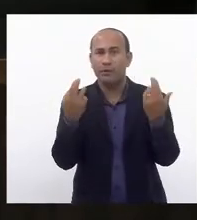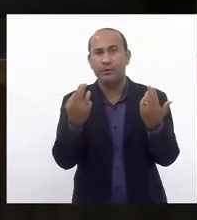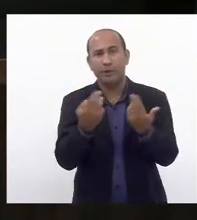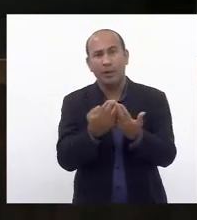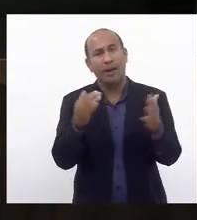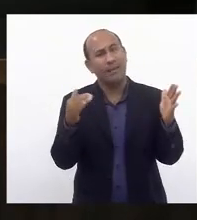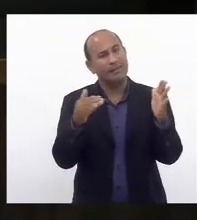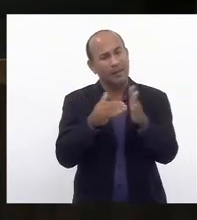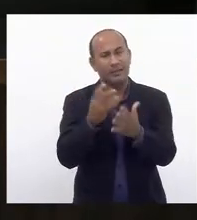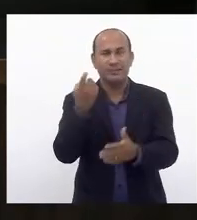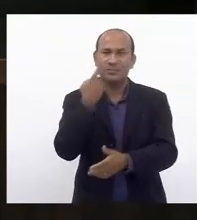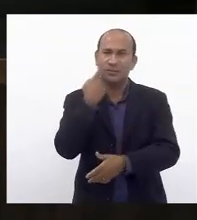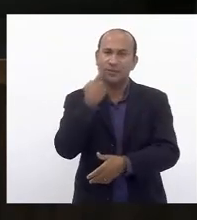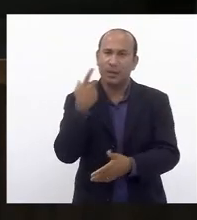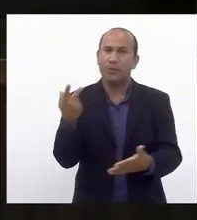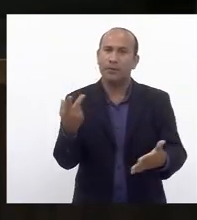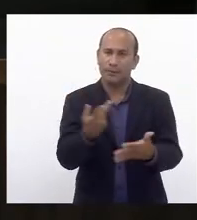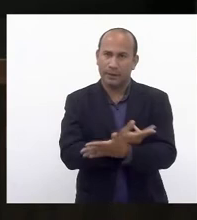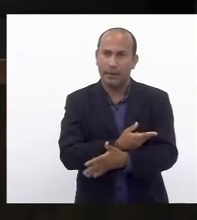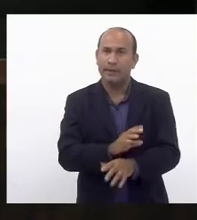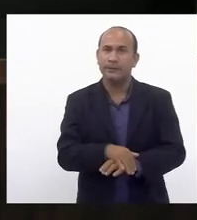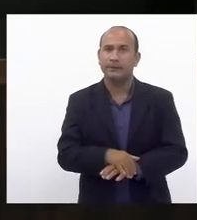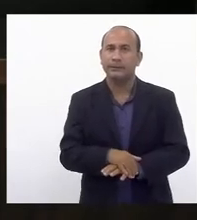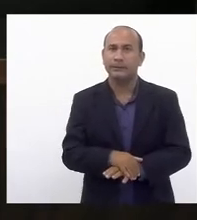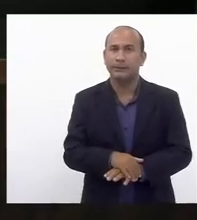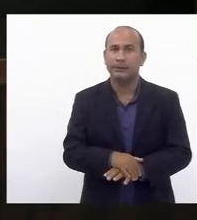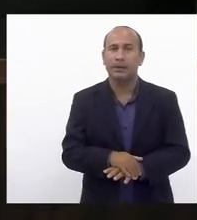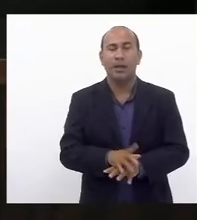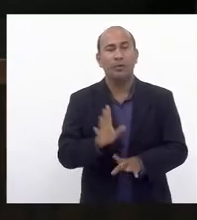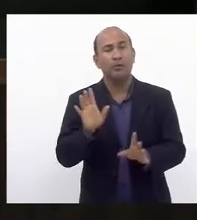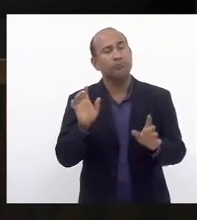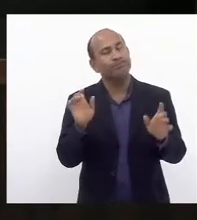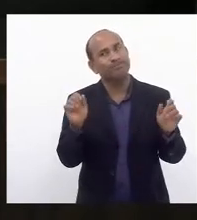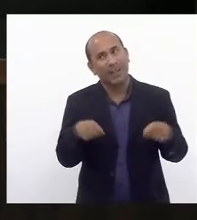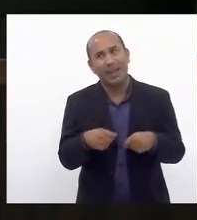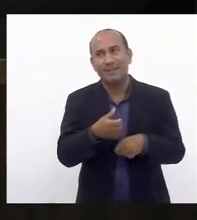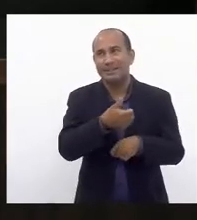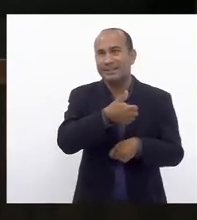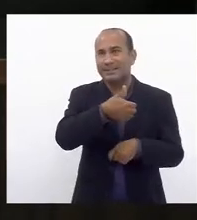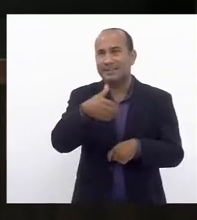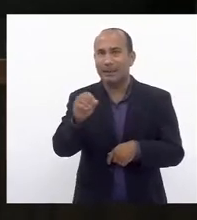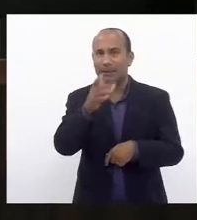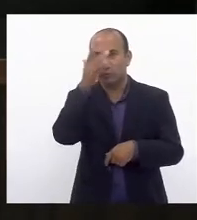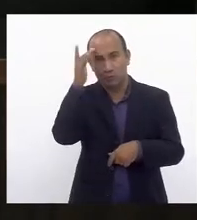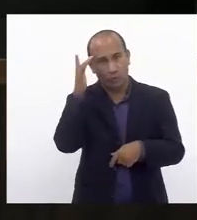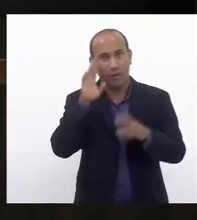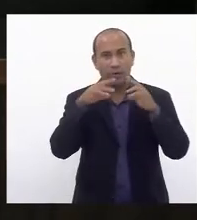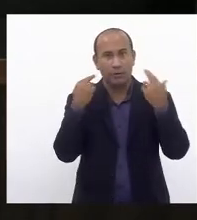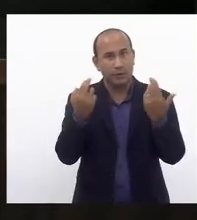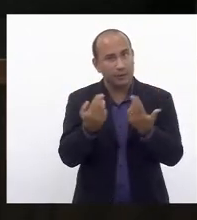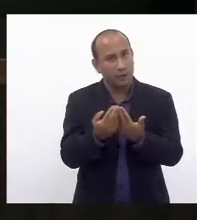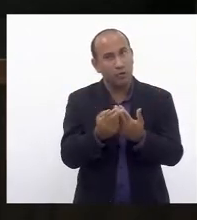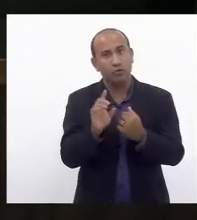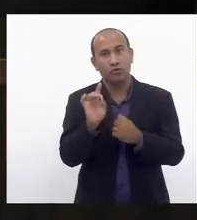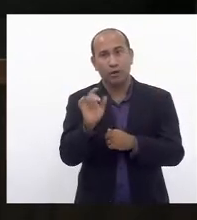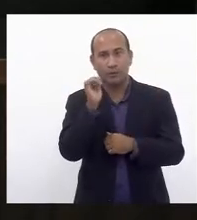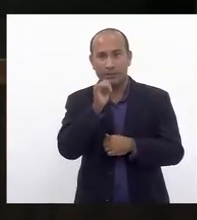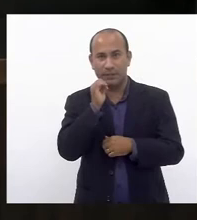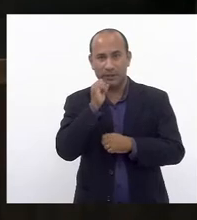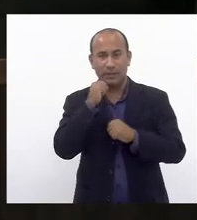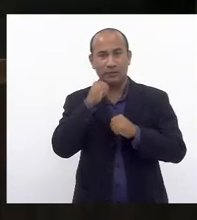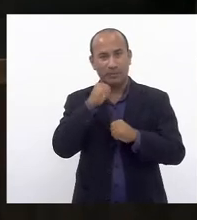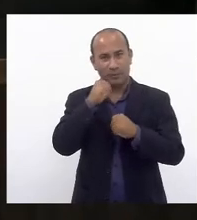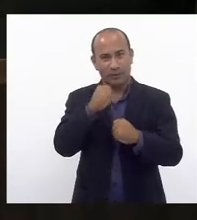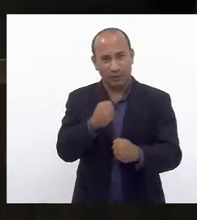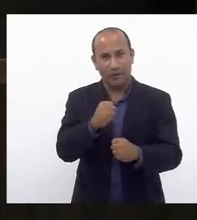até sexta-feira, vocês, não dá para ter uma audiência com 100 pessoas, só as nossas meninas superpoderosas